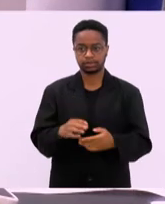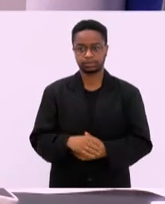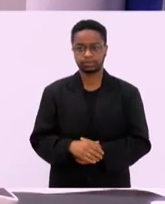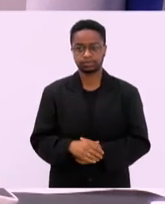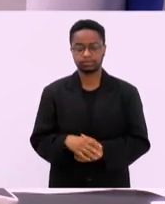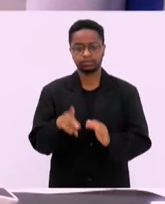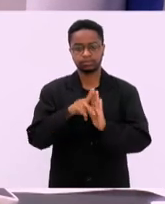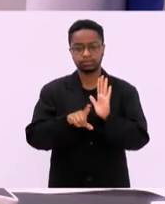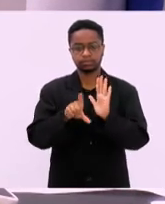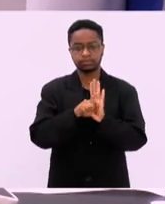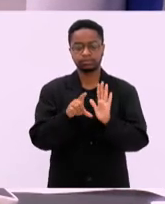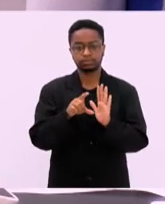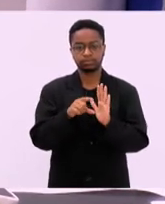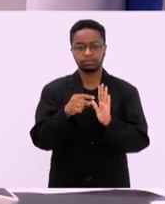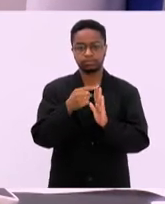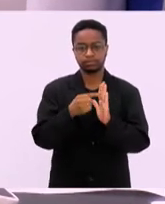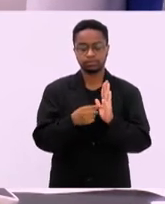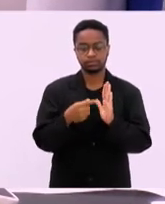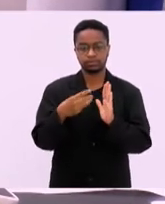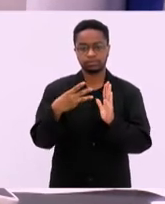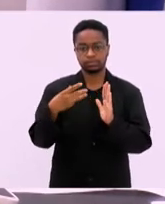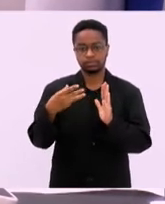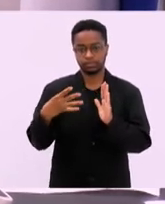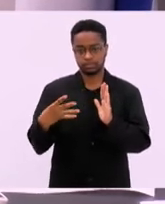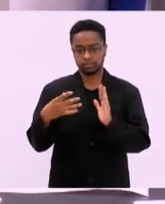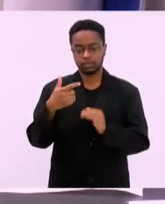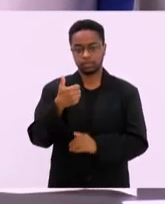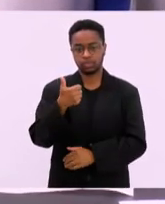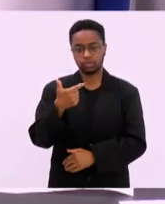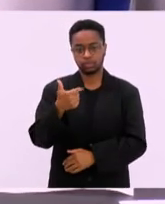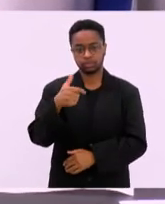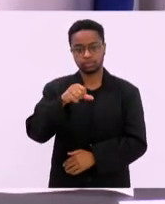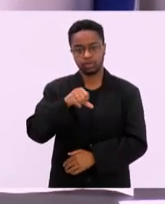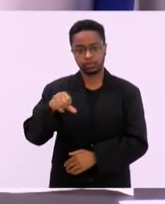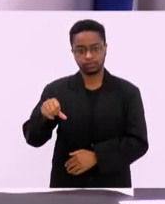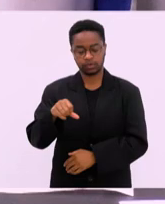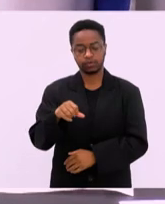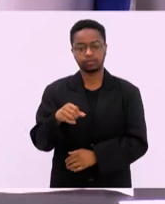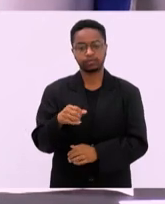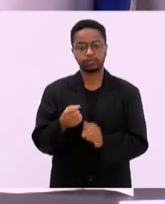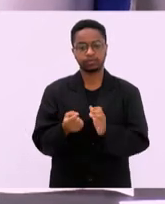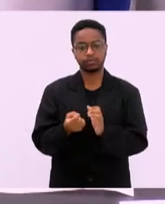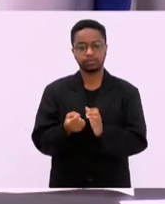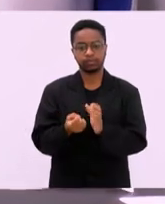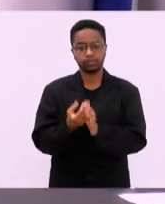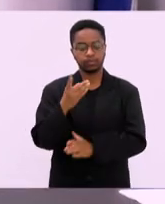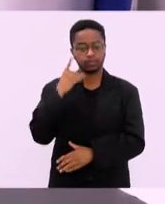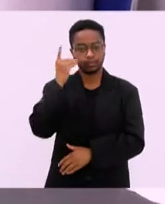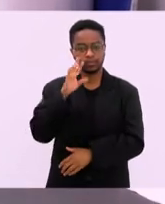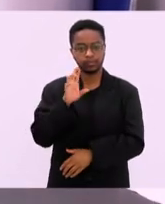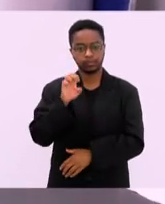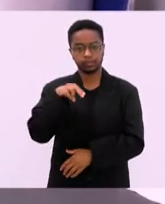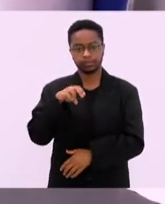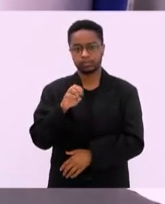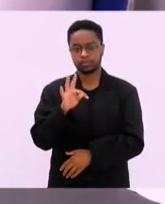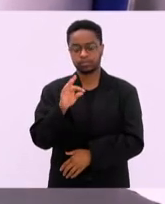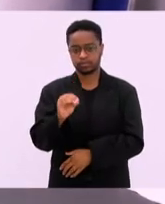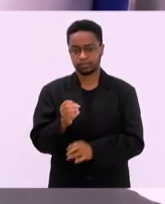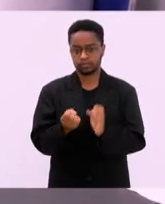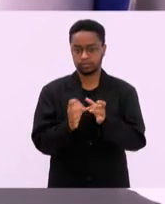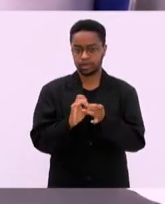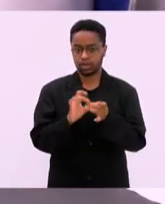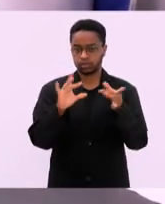PL 34 da pauta é o projeto de lei 1299 de 23, de autoria do deputado Renato Miranda, que autoriza o